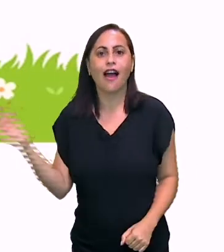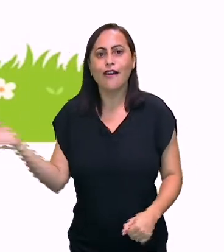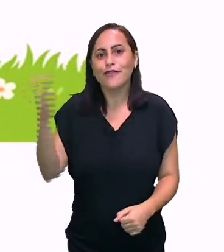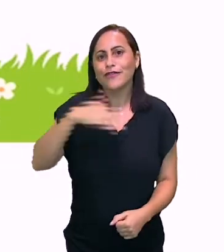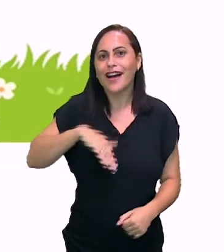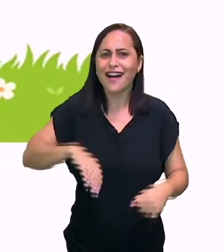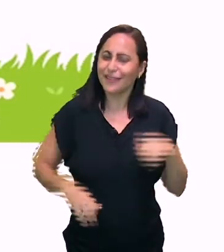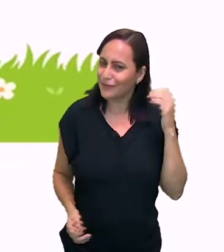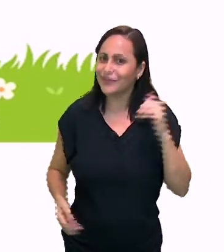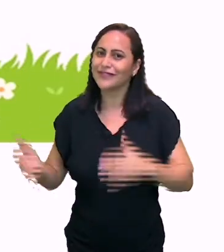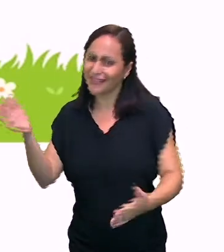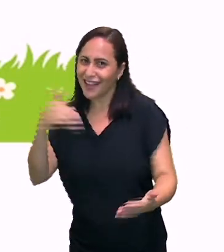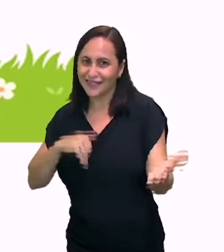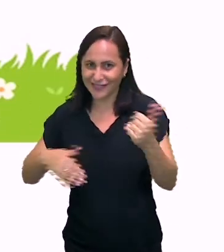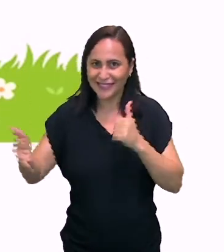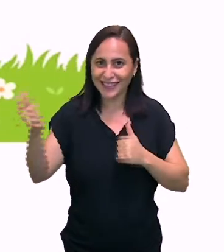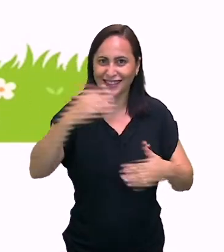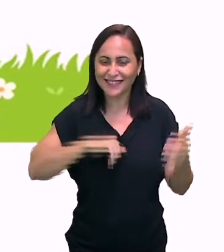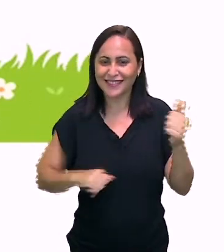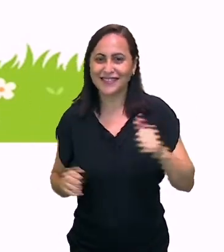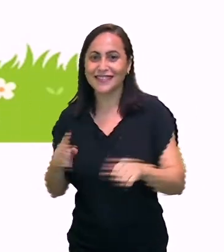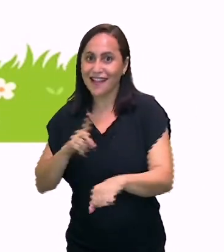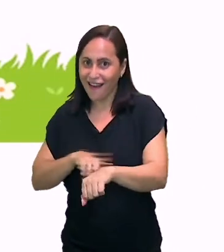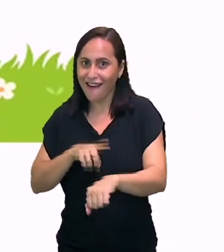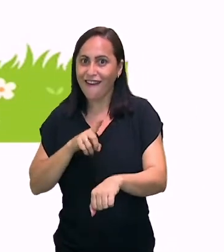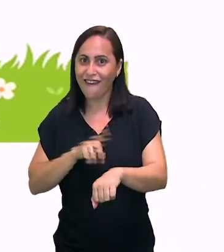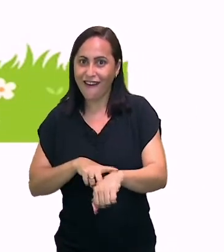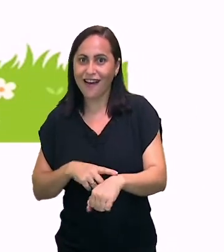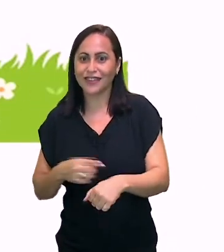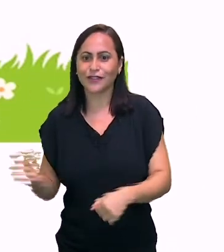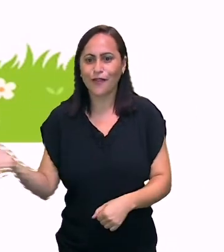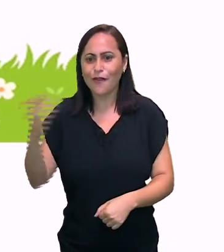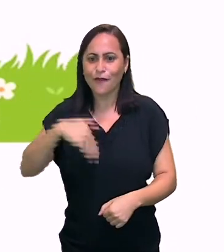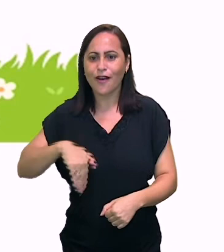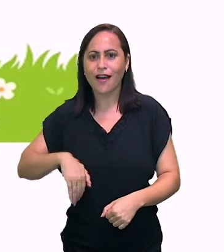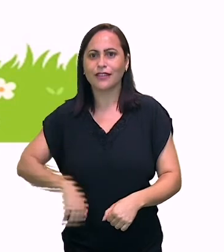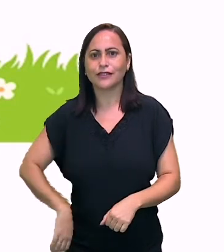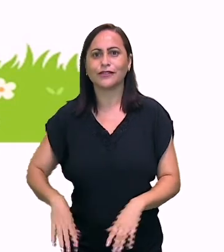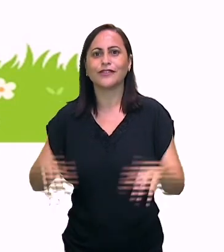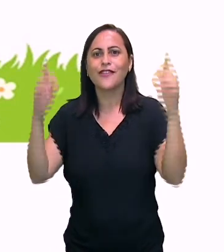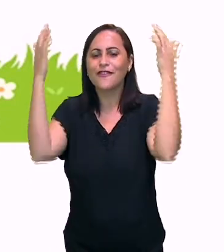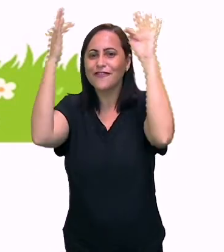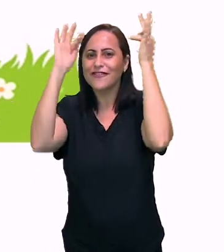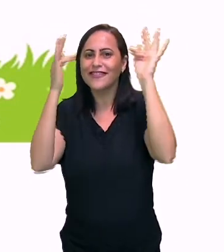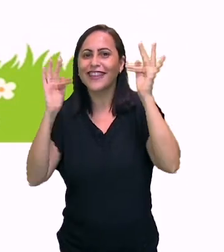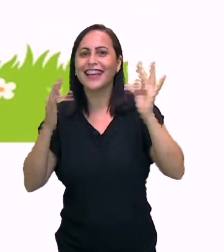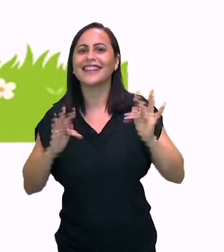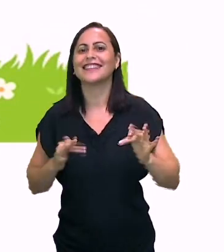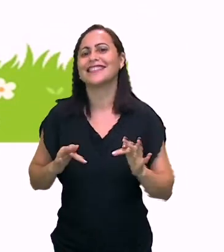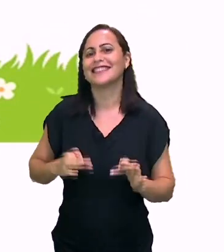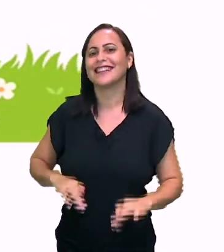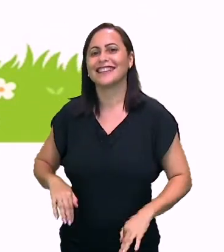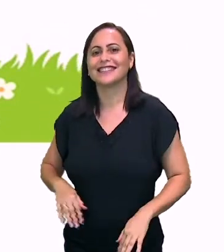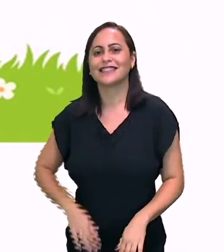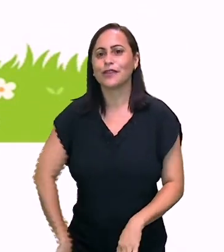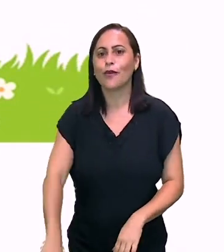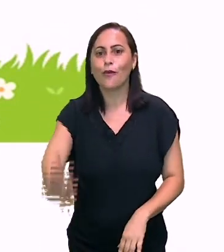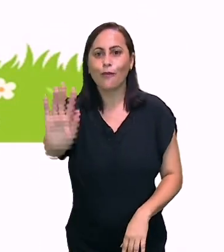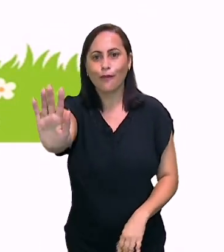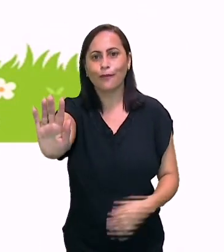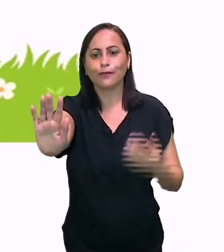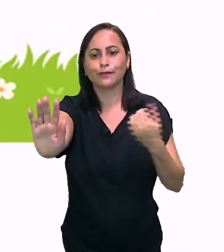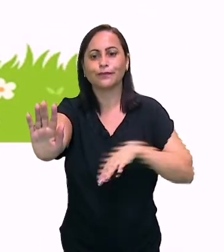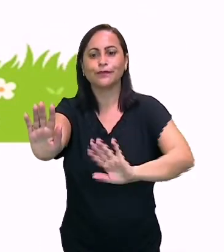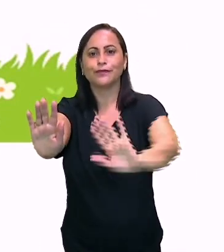Vamos aquecer neste momento. Companheiros, alegres, contentes, pra frente,